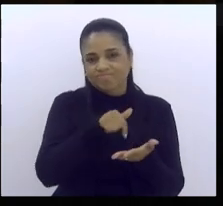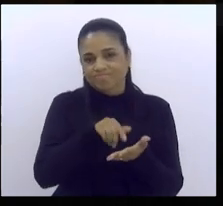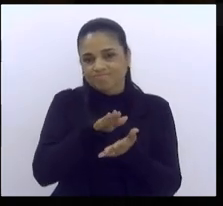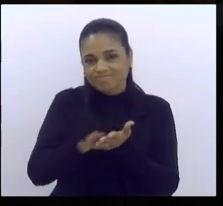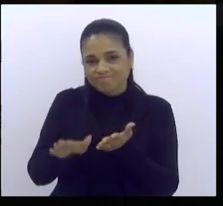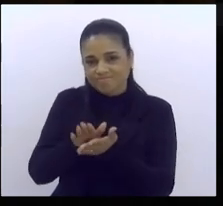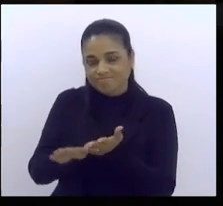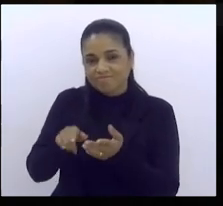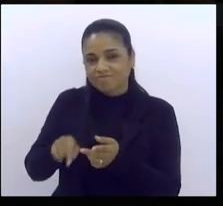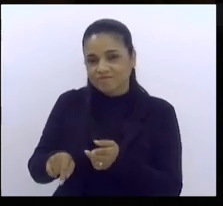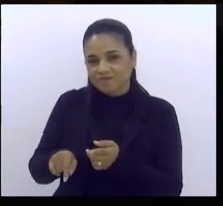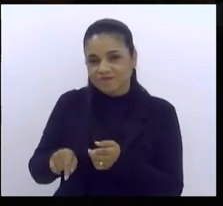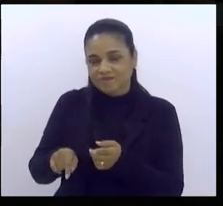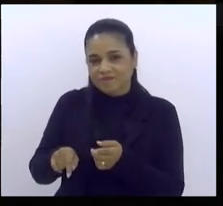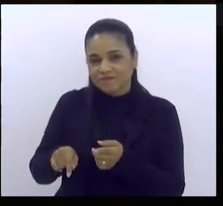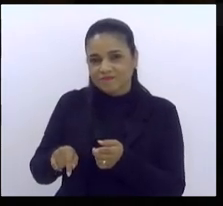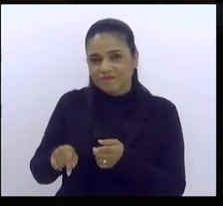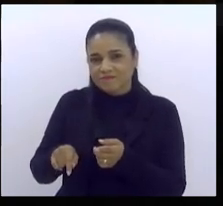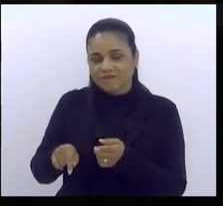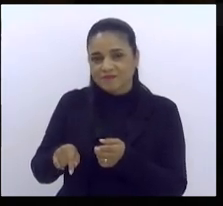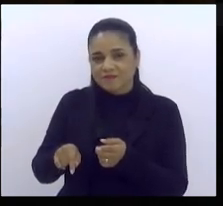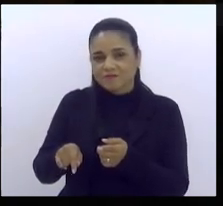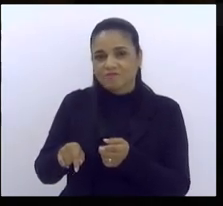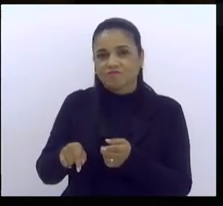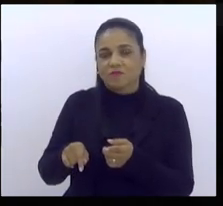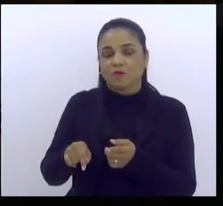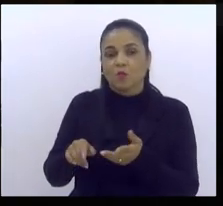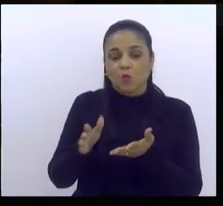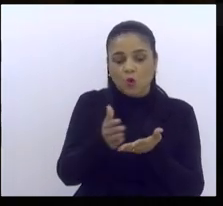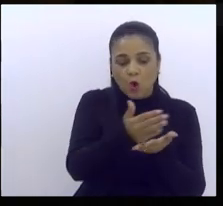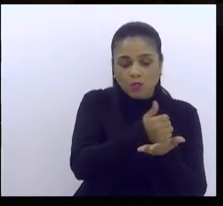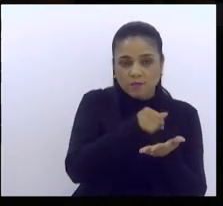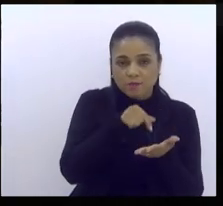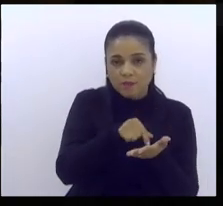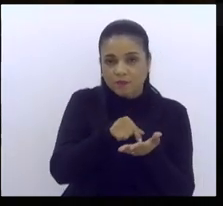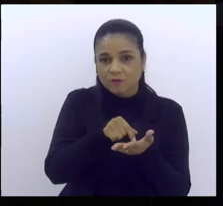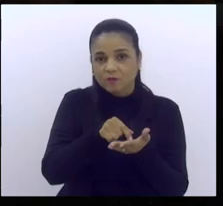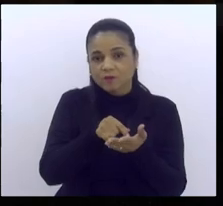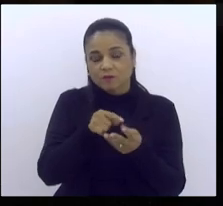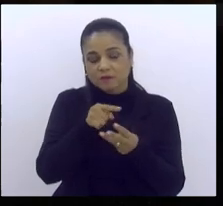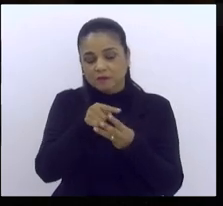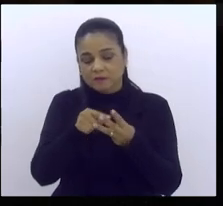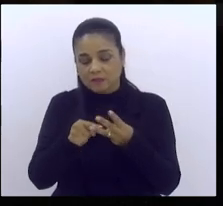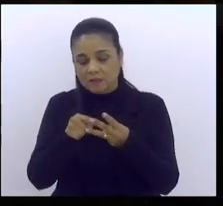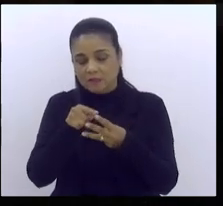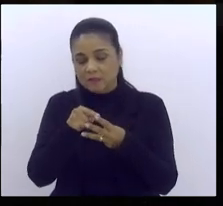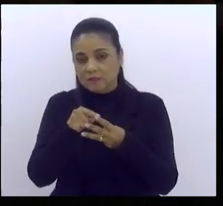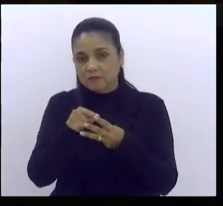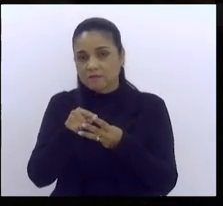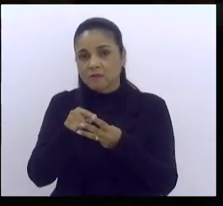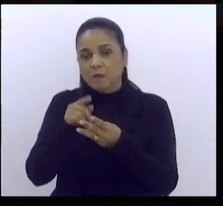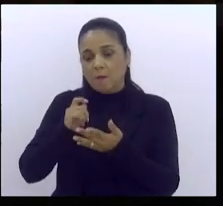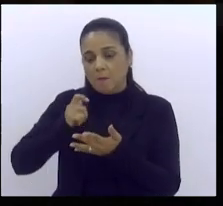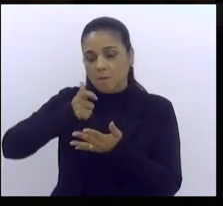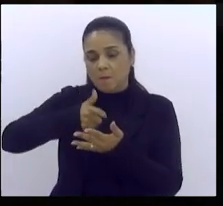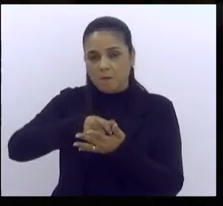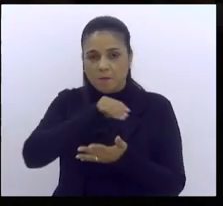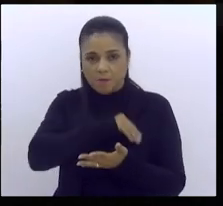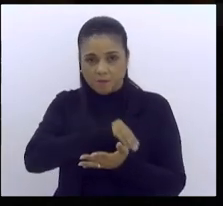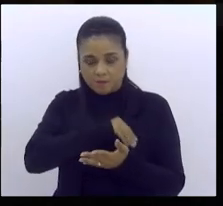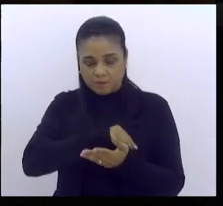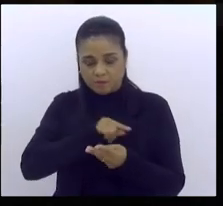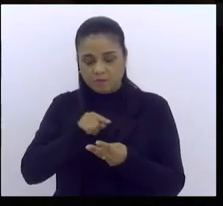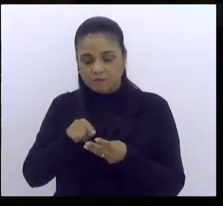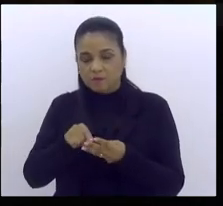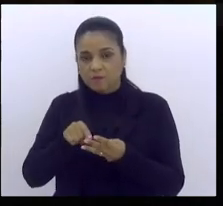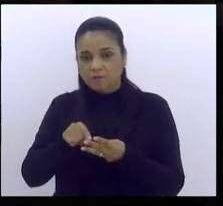o orçamento, em grossos números, são três quesitos. Despesa de pessoal, despesa corrente. O que